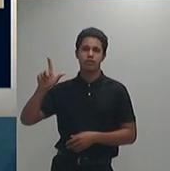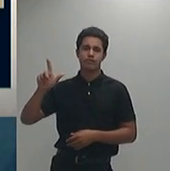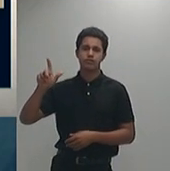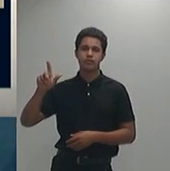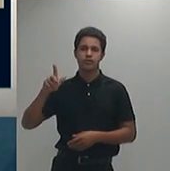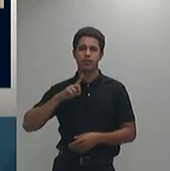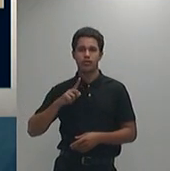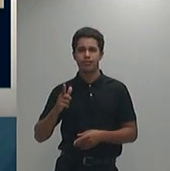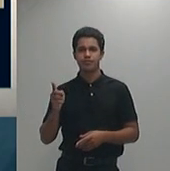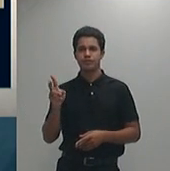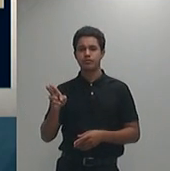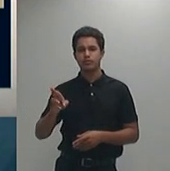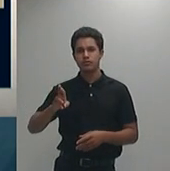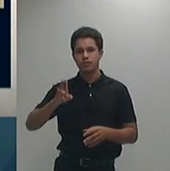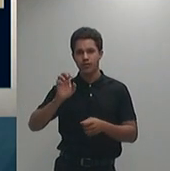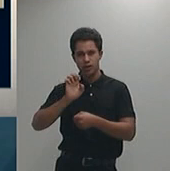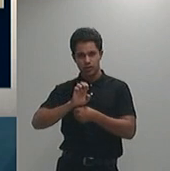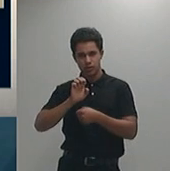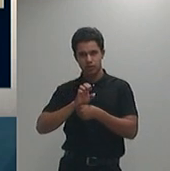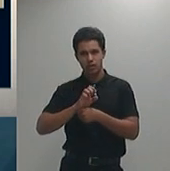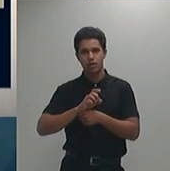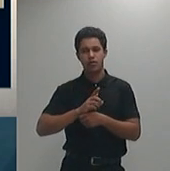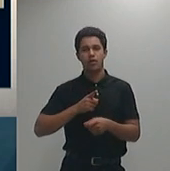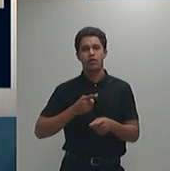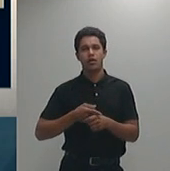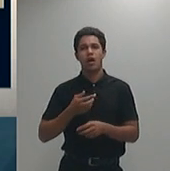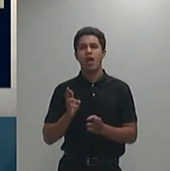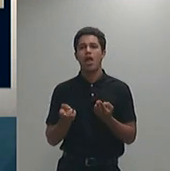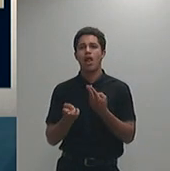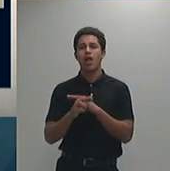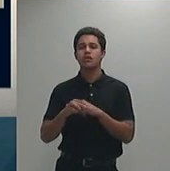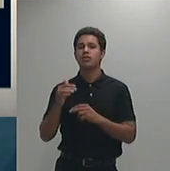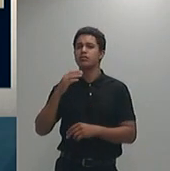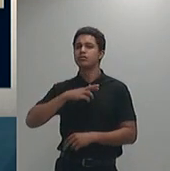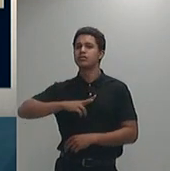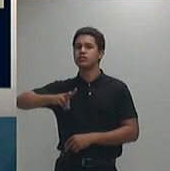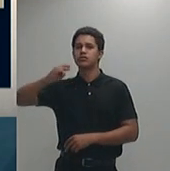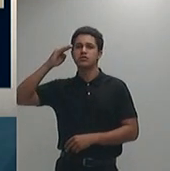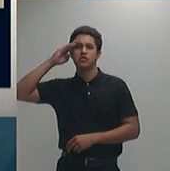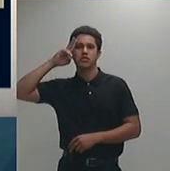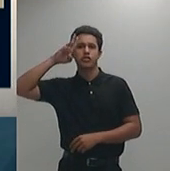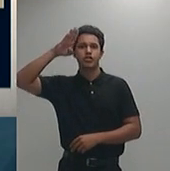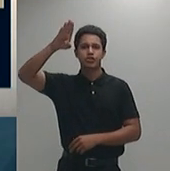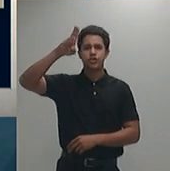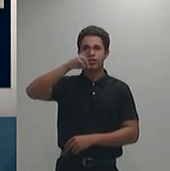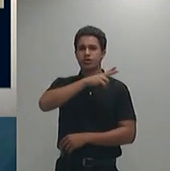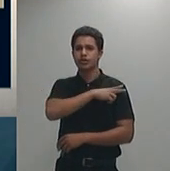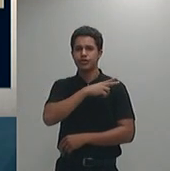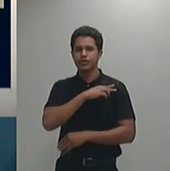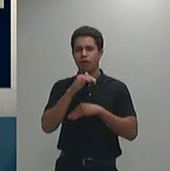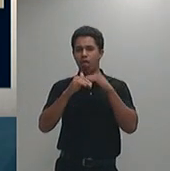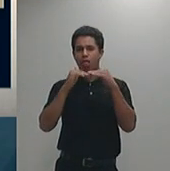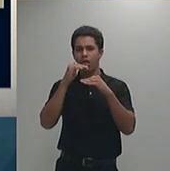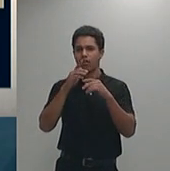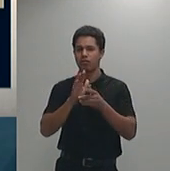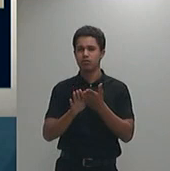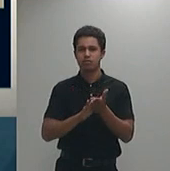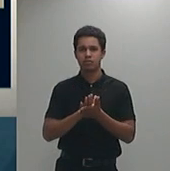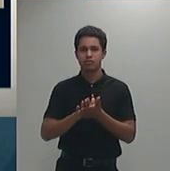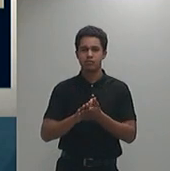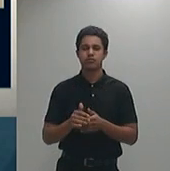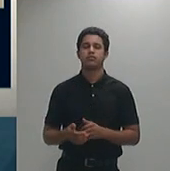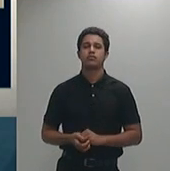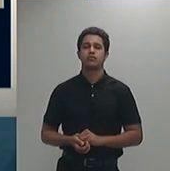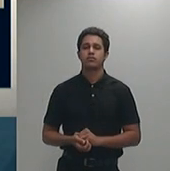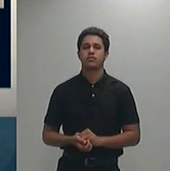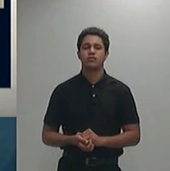está atualizado e tal relação de hierarquia ou de vinculação entre perante tribunais arbitrais veja-se que